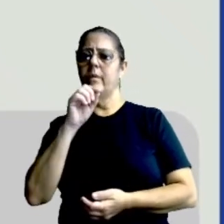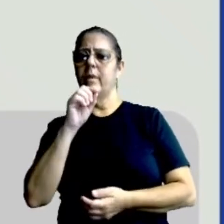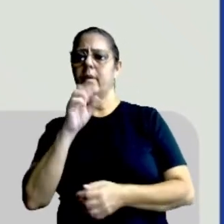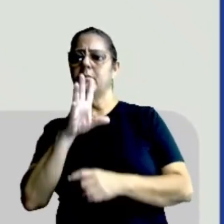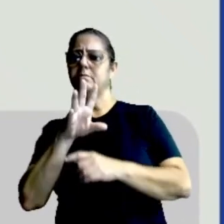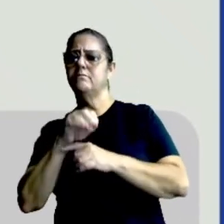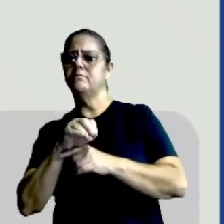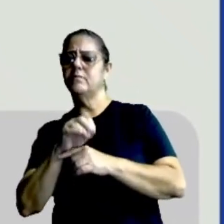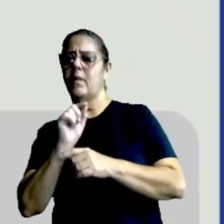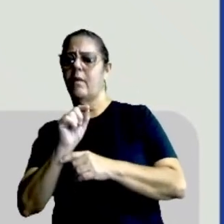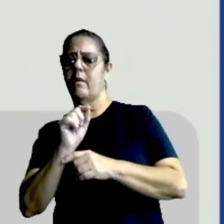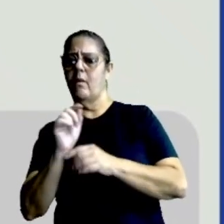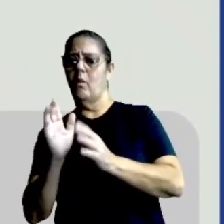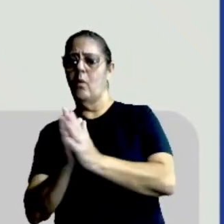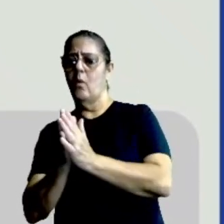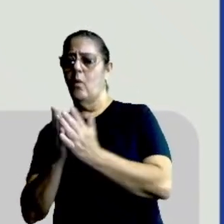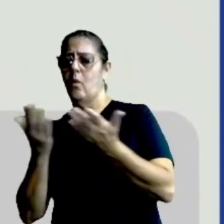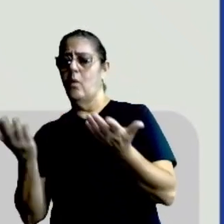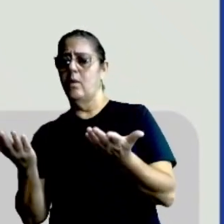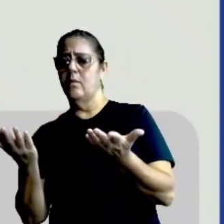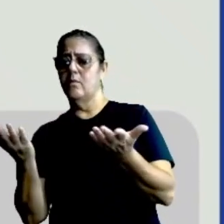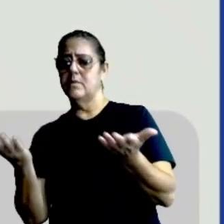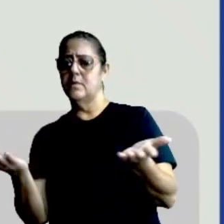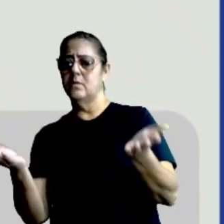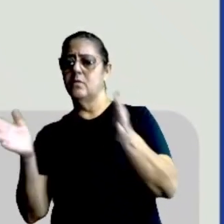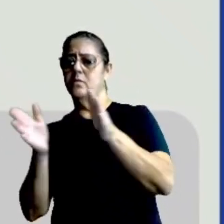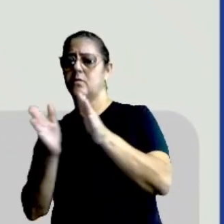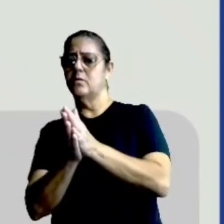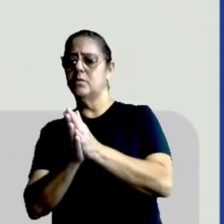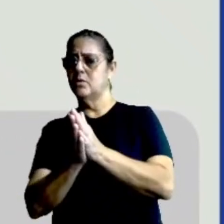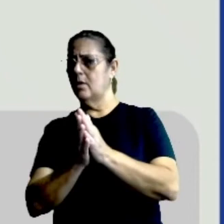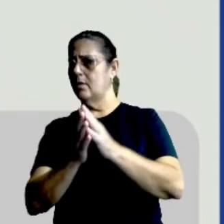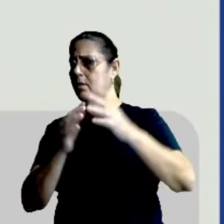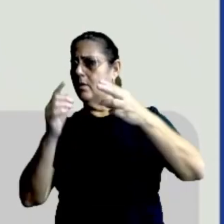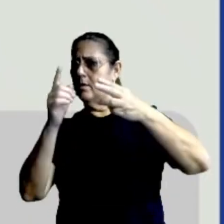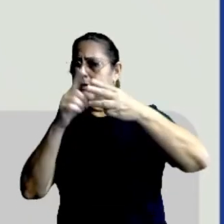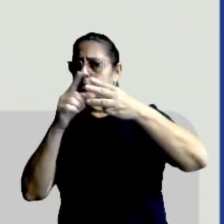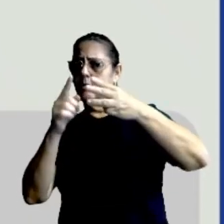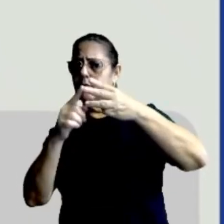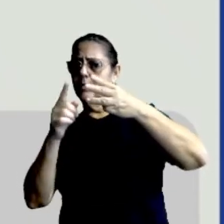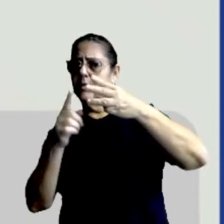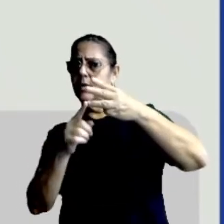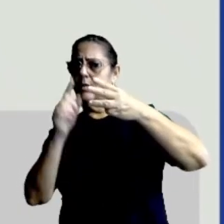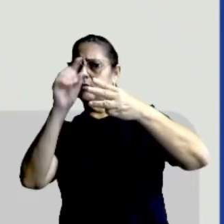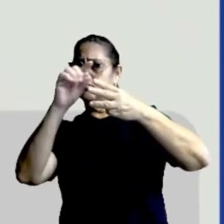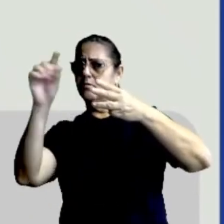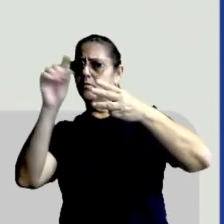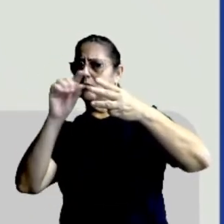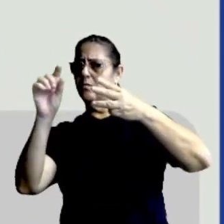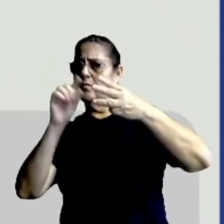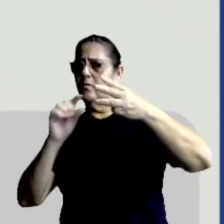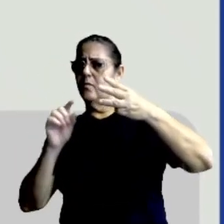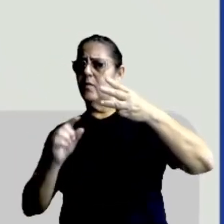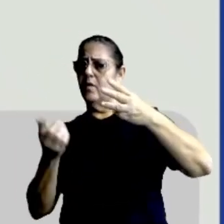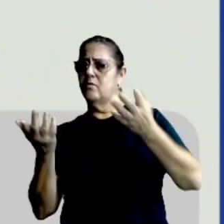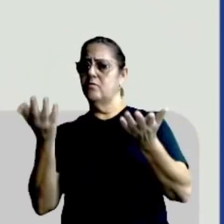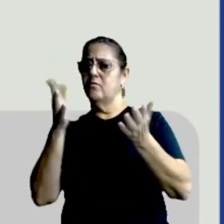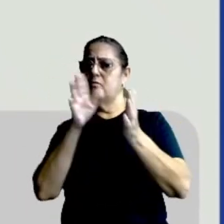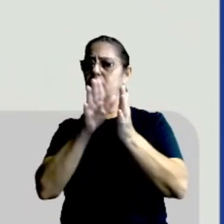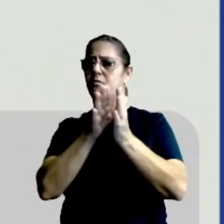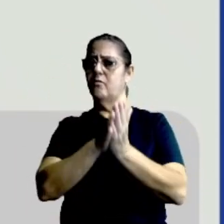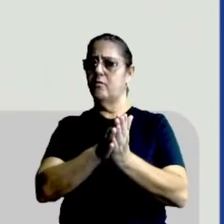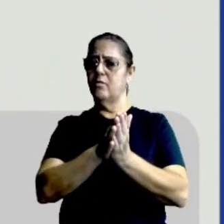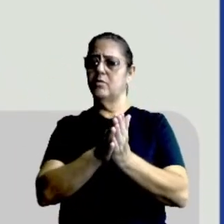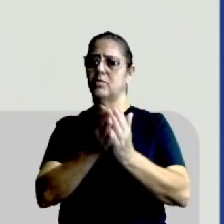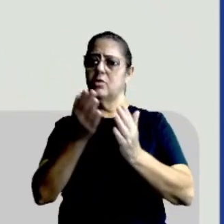porque aí é um livro e o livro sendo fechado então quando essas três opções a gente diz feche